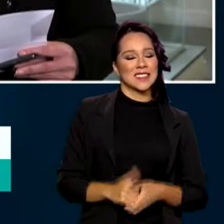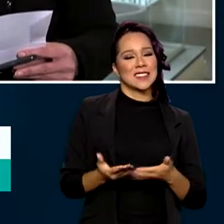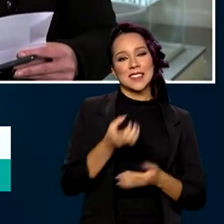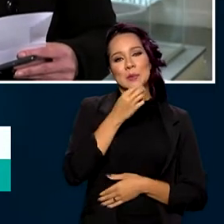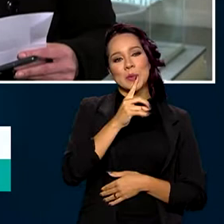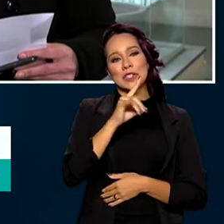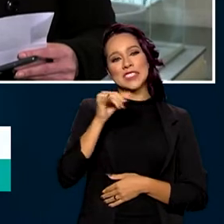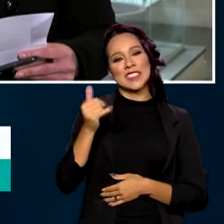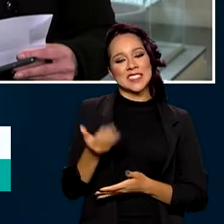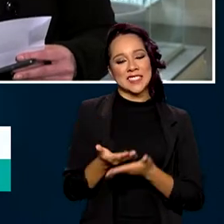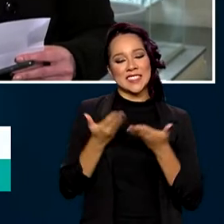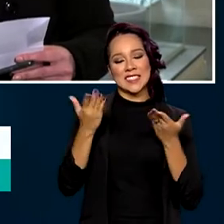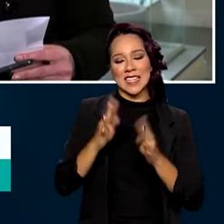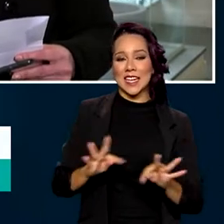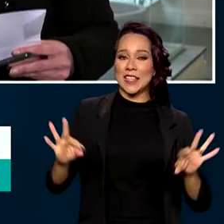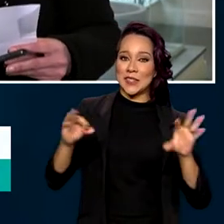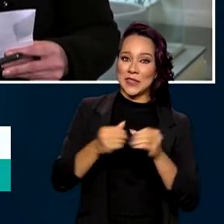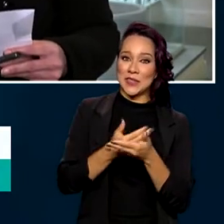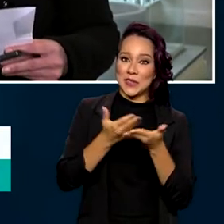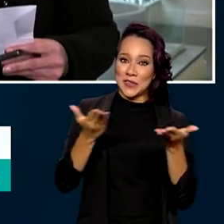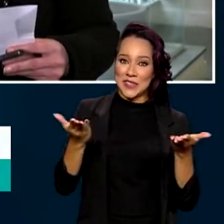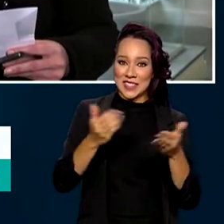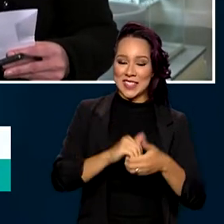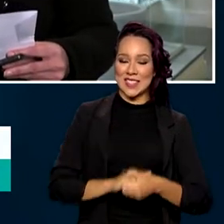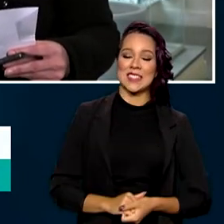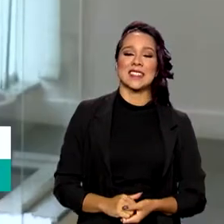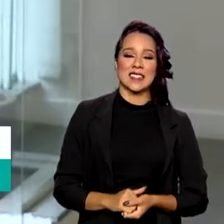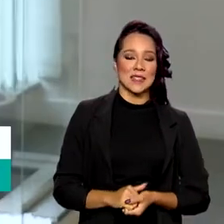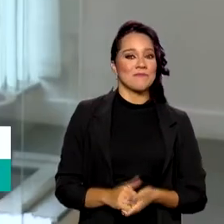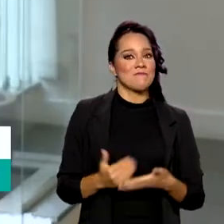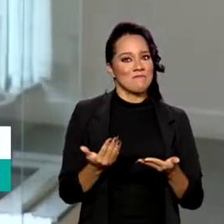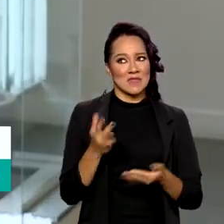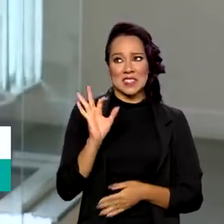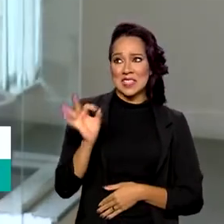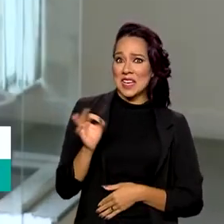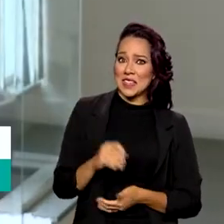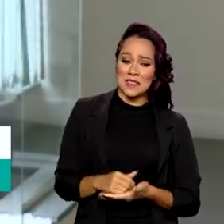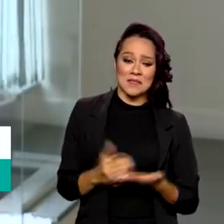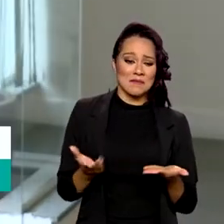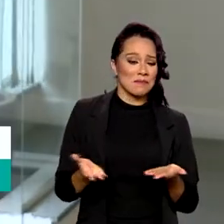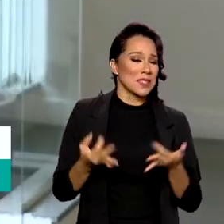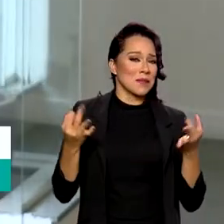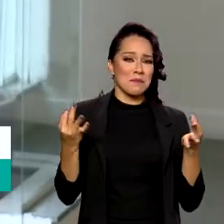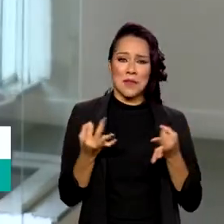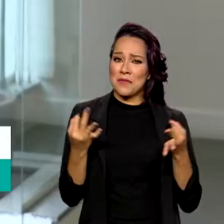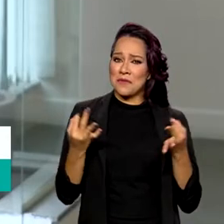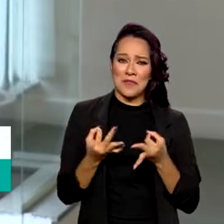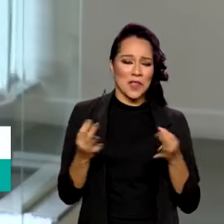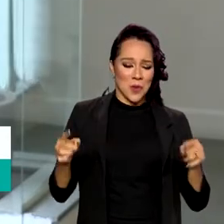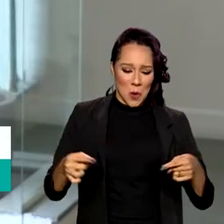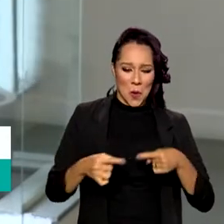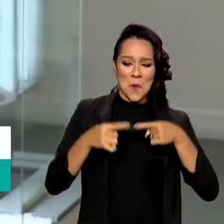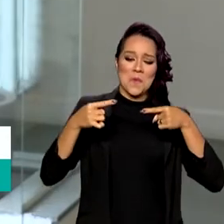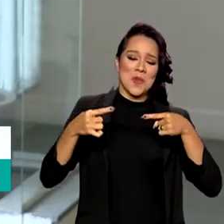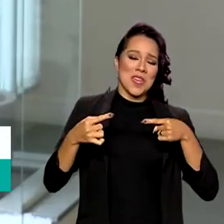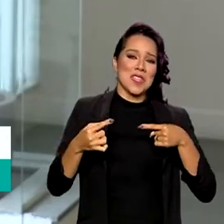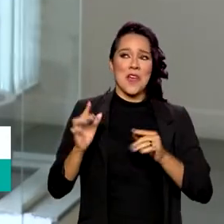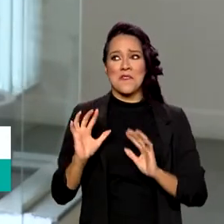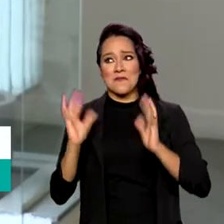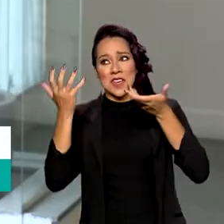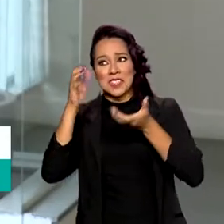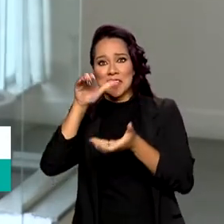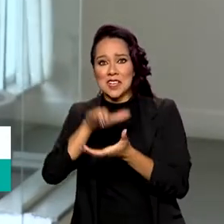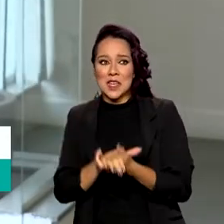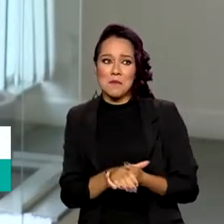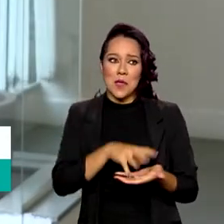Bom dia Monique Bom dia a todos bom dia Miguelzinho também não é mas da perfeitamente para unir aí festa